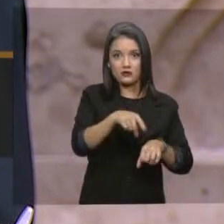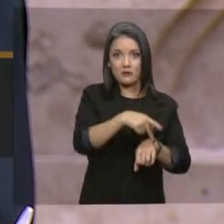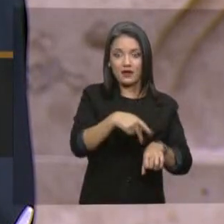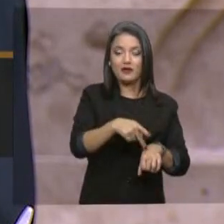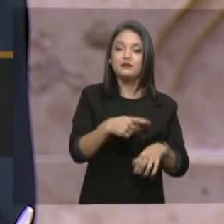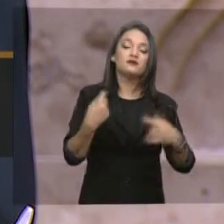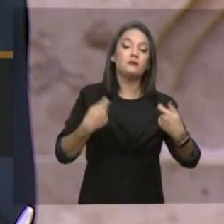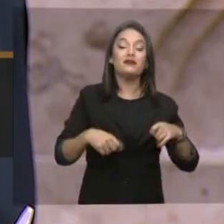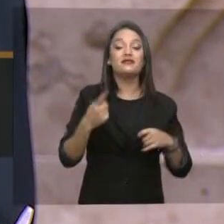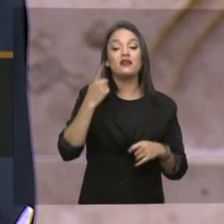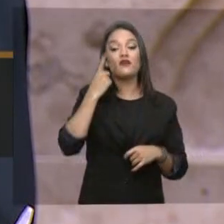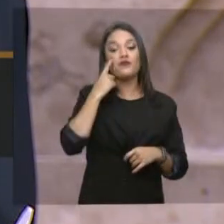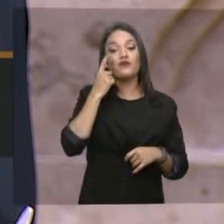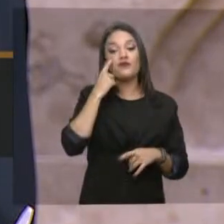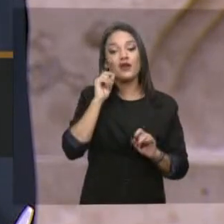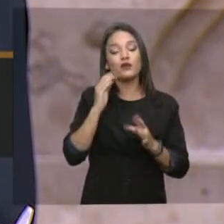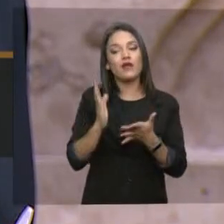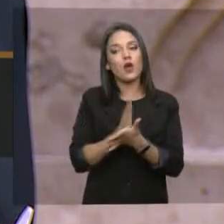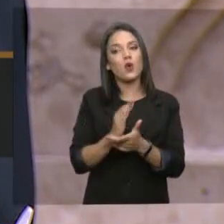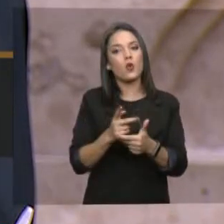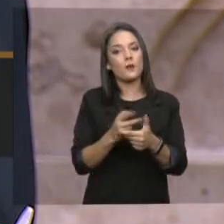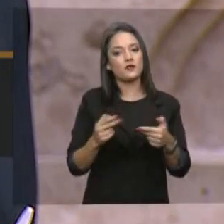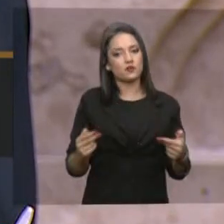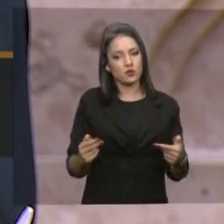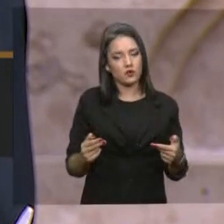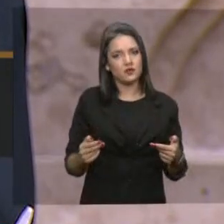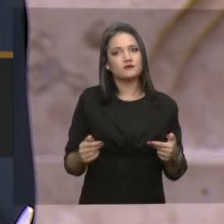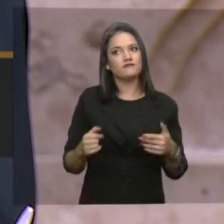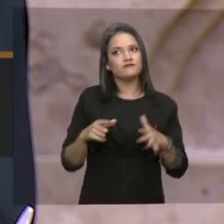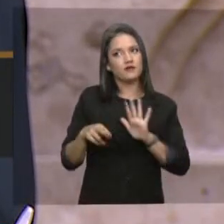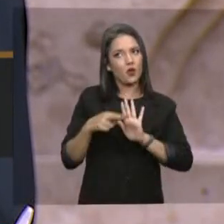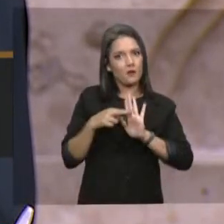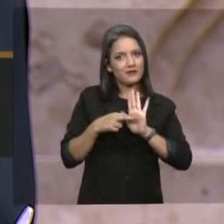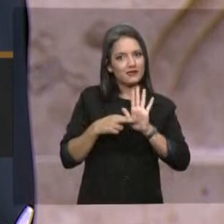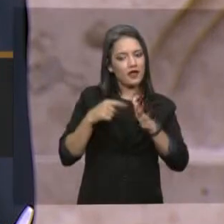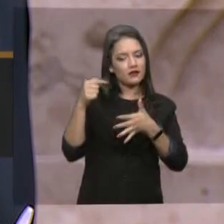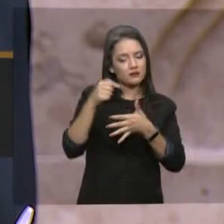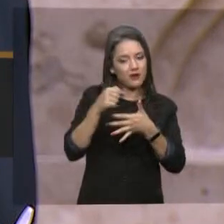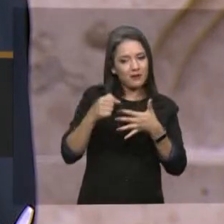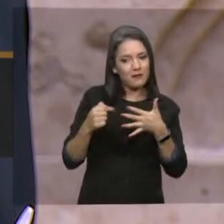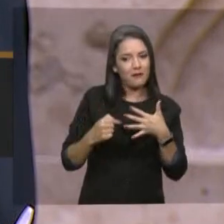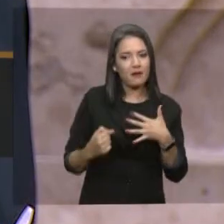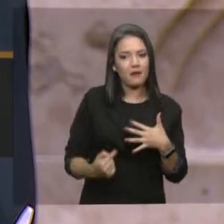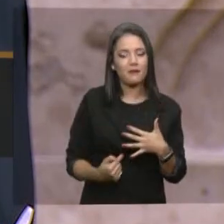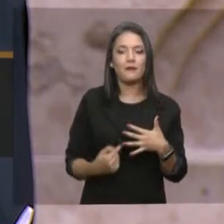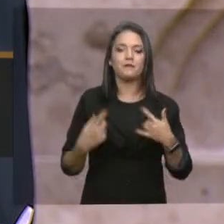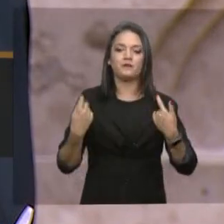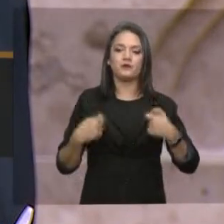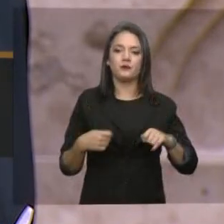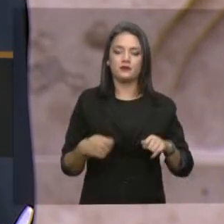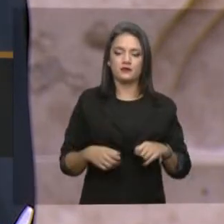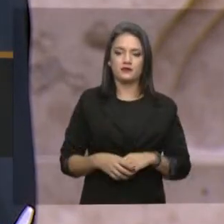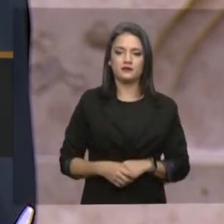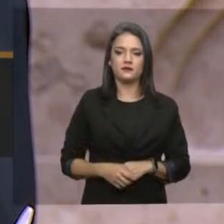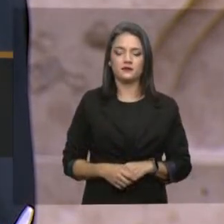verificação da regularidade de certos atos e o preenchimento de certas condições. No particular,